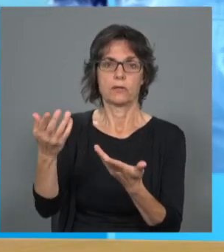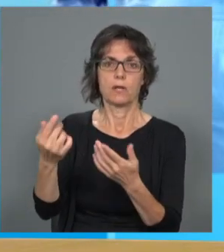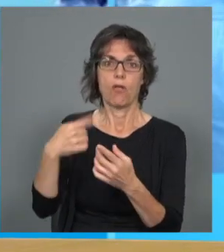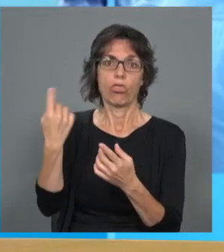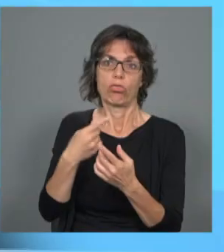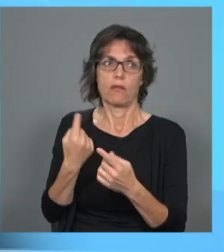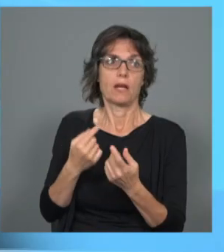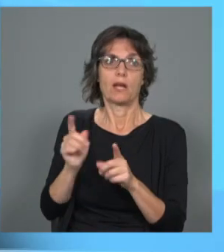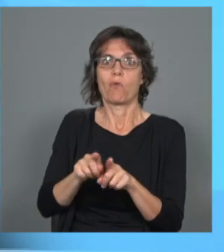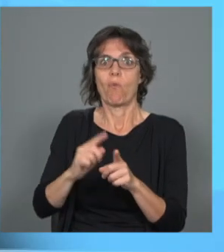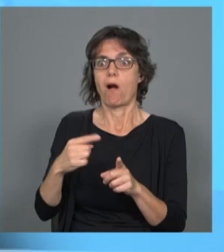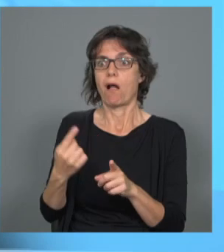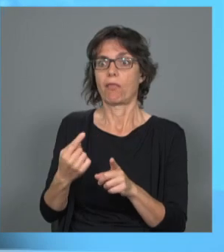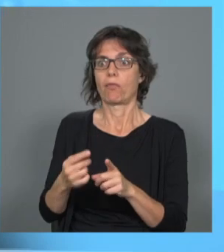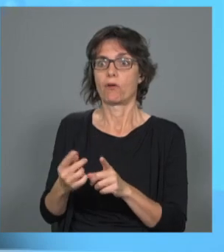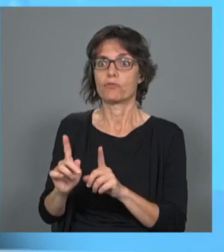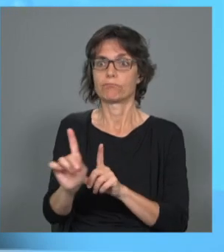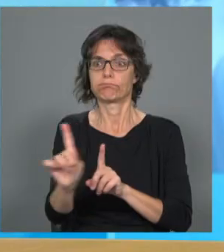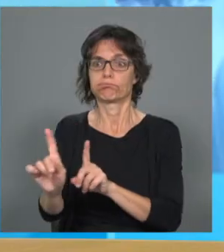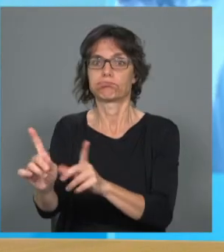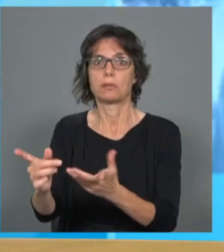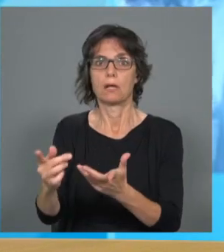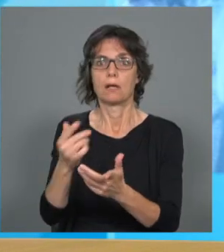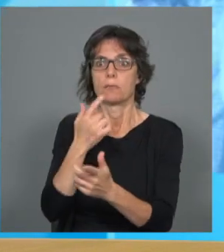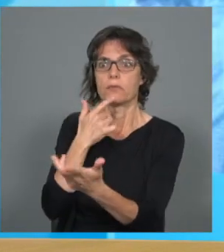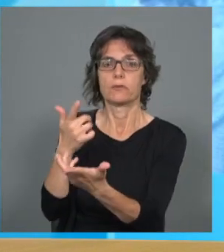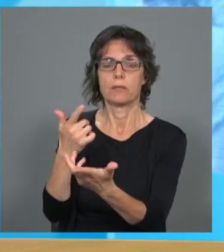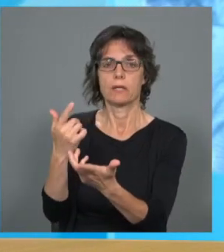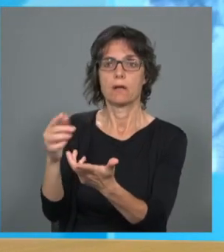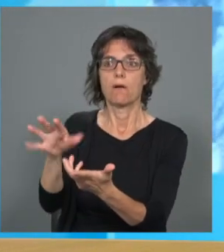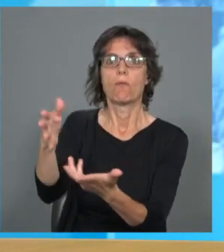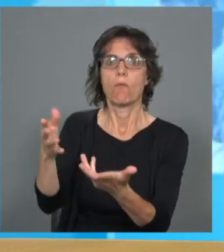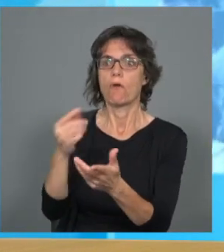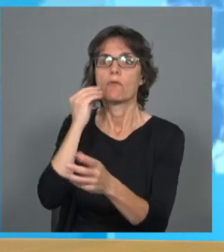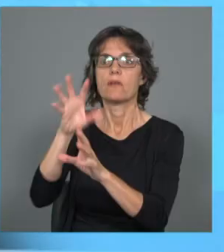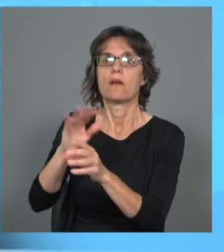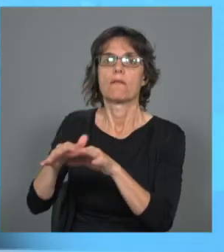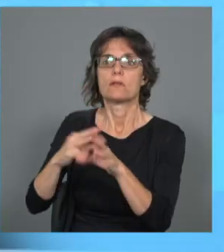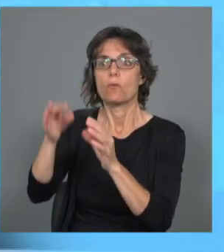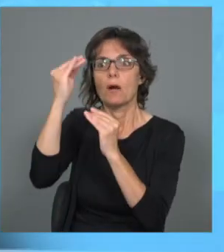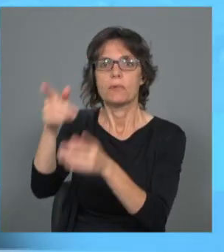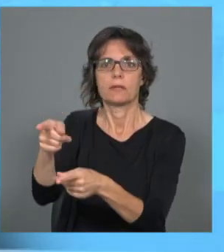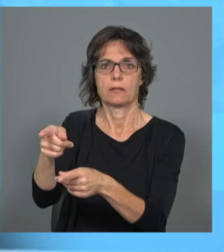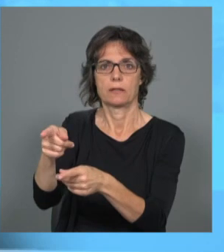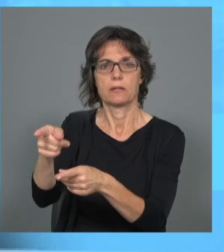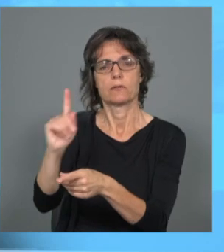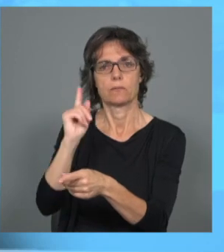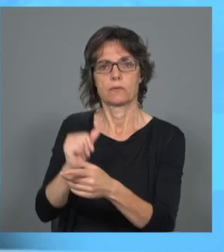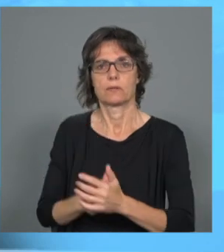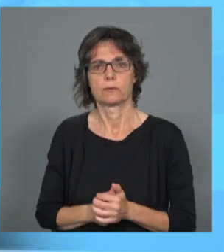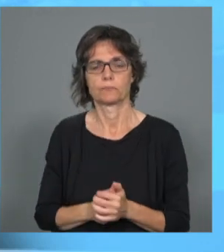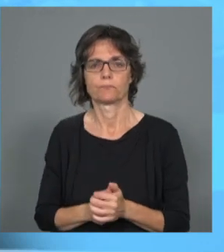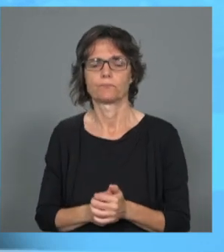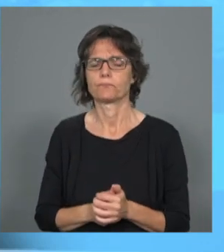correr atrás deles, não é? Por isso precisamos de os ouvir e de lhes dar palco. Voltamos à mensagem de